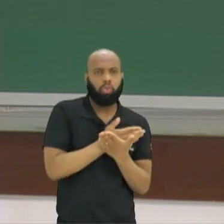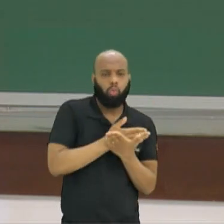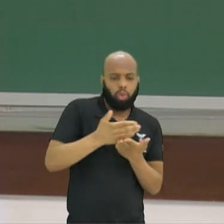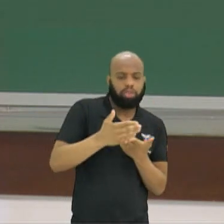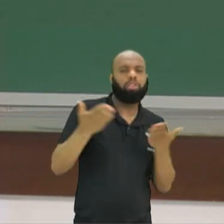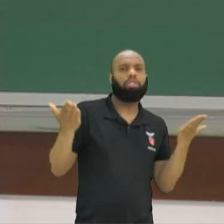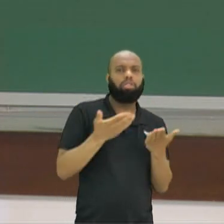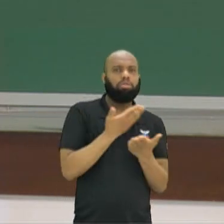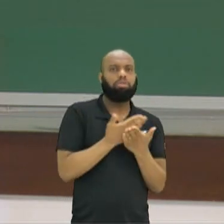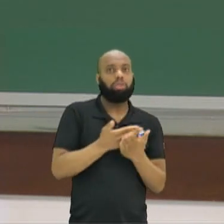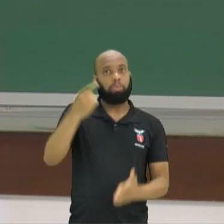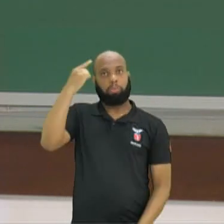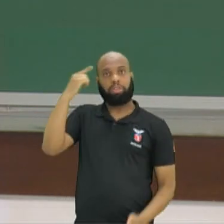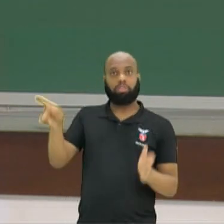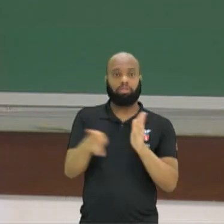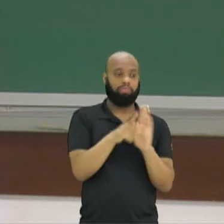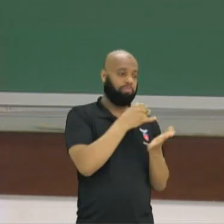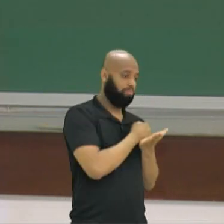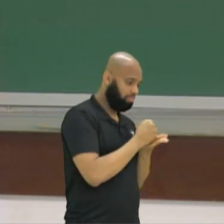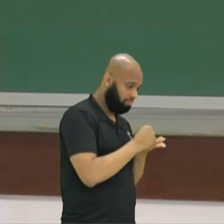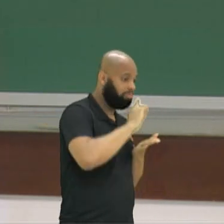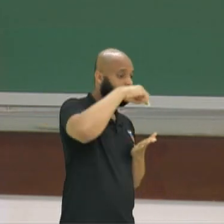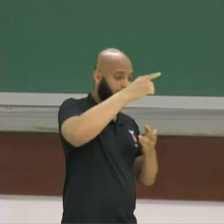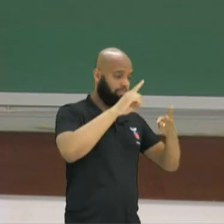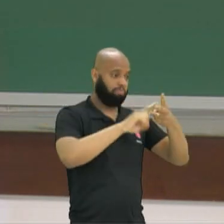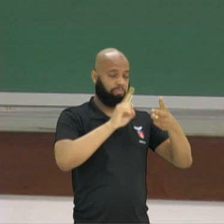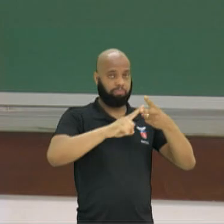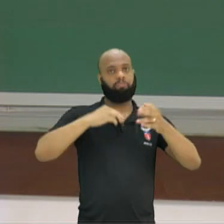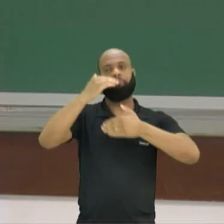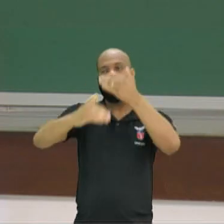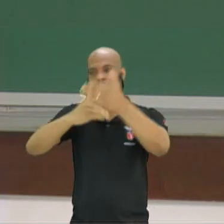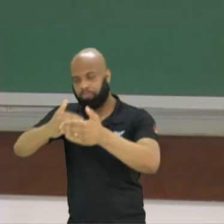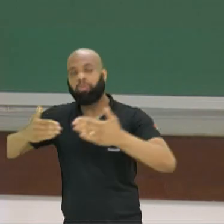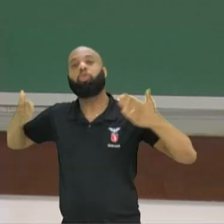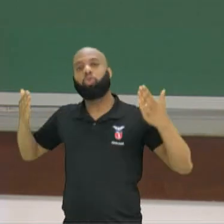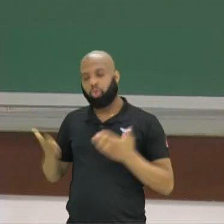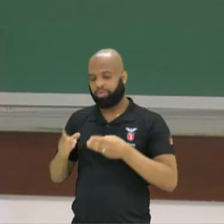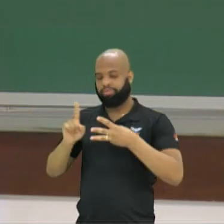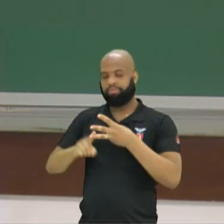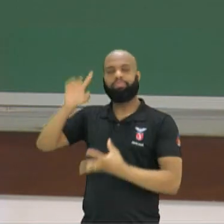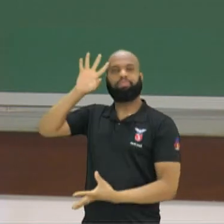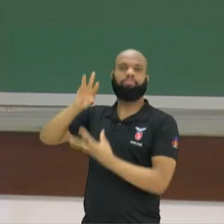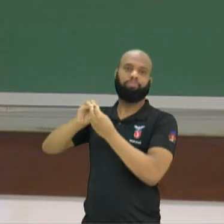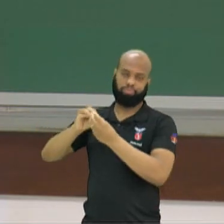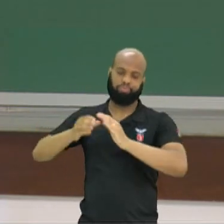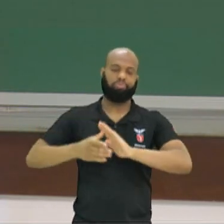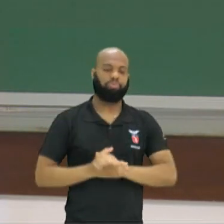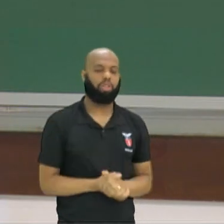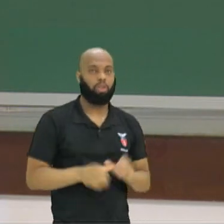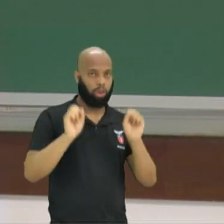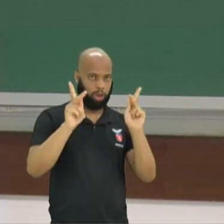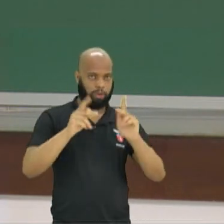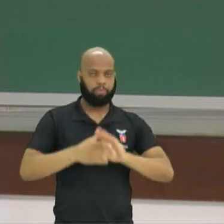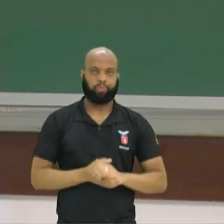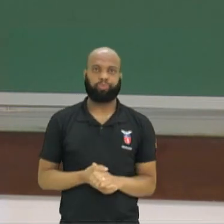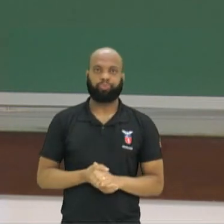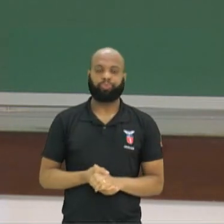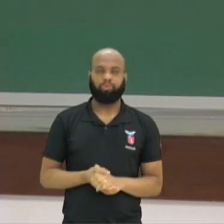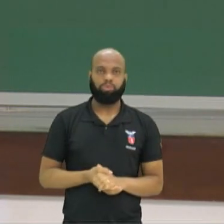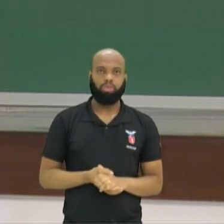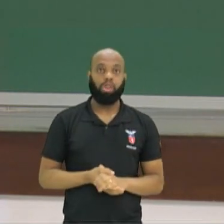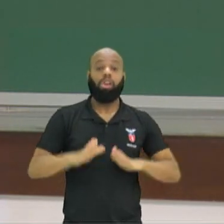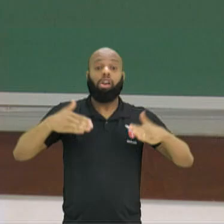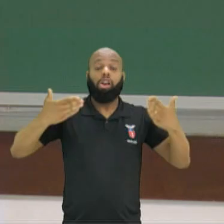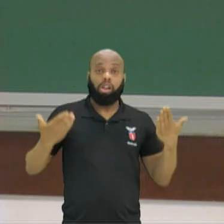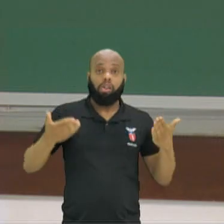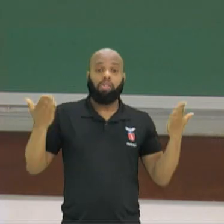estudos pensando na introdução, depois vimos na aula 82 o desenvolvimento e hoje vamos ver a conclusão.